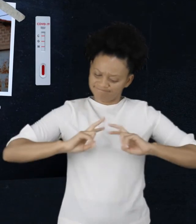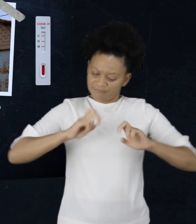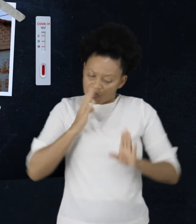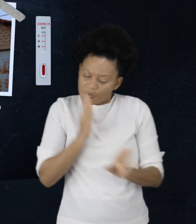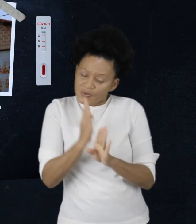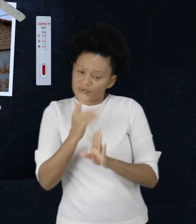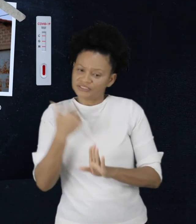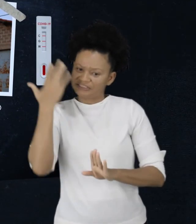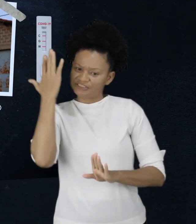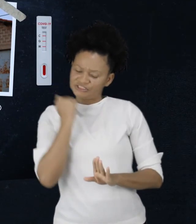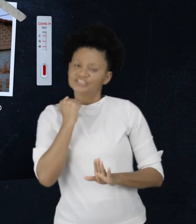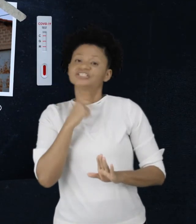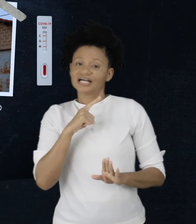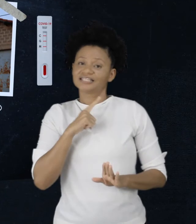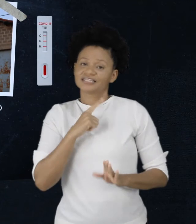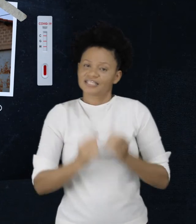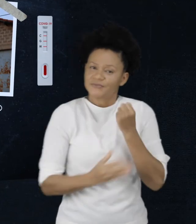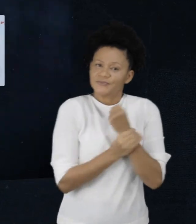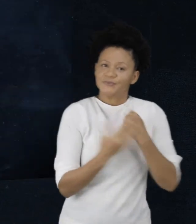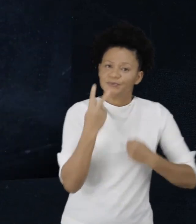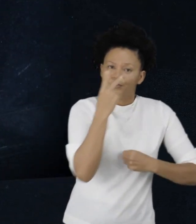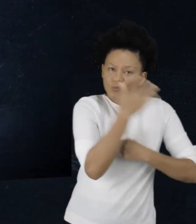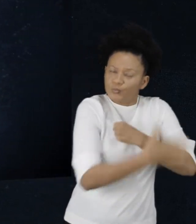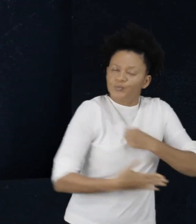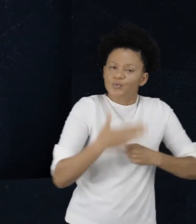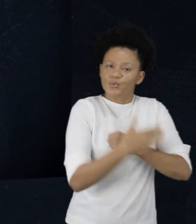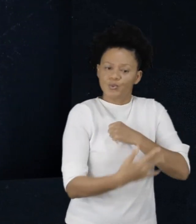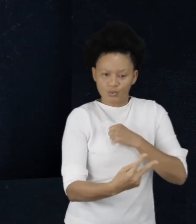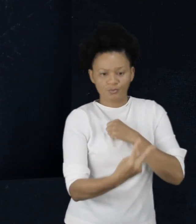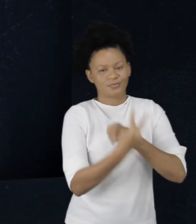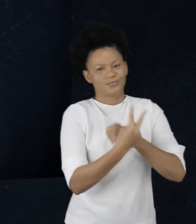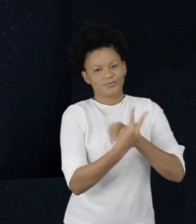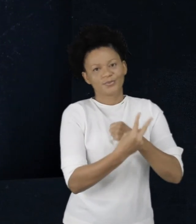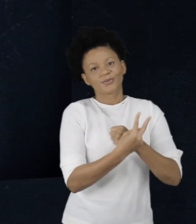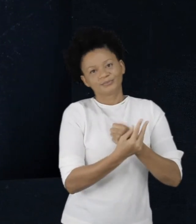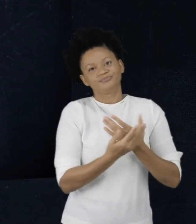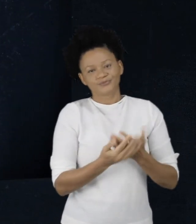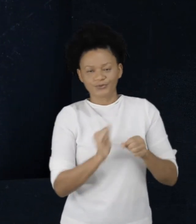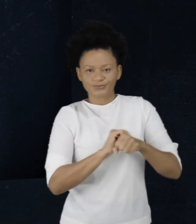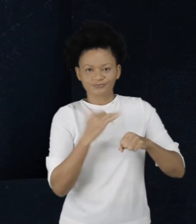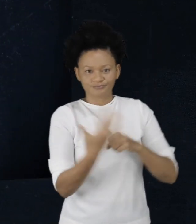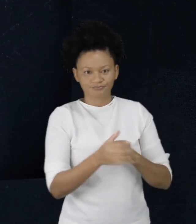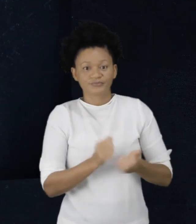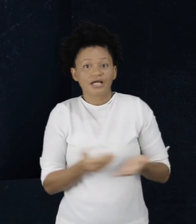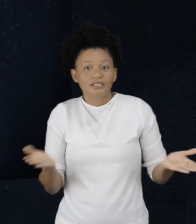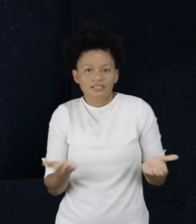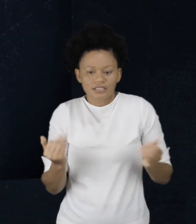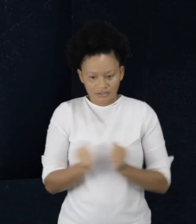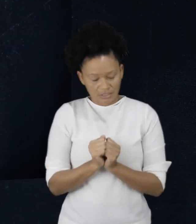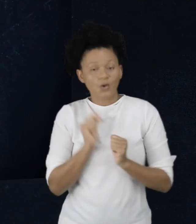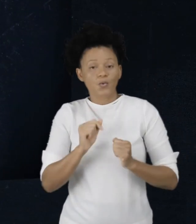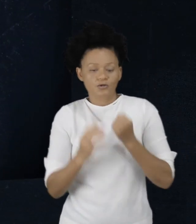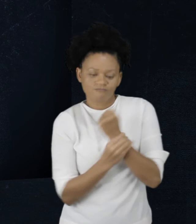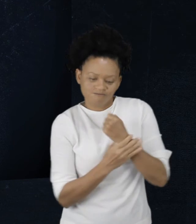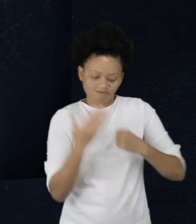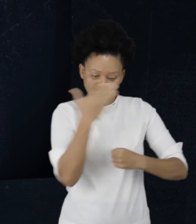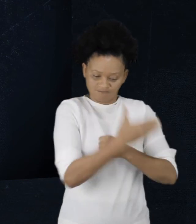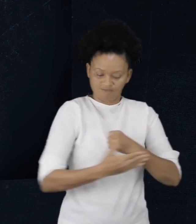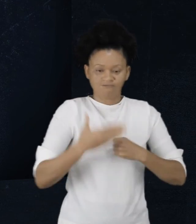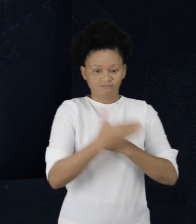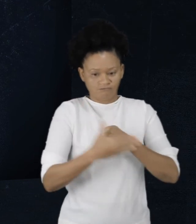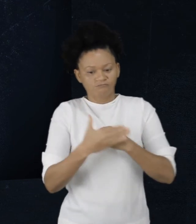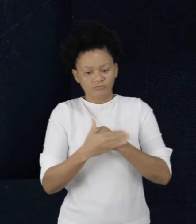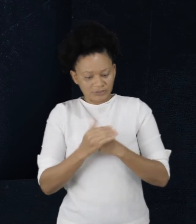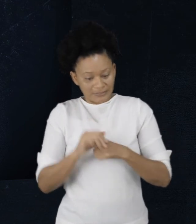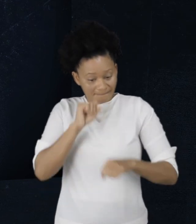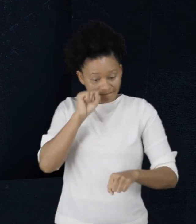desenvolveu anticorpos contra o novo coronavírus. Até o momento, as pesquisas indicam que os anticorpos que neutralizam a infecção do novo